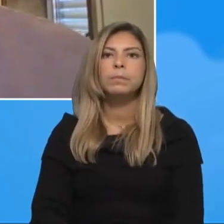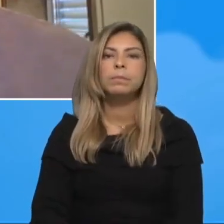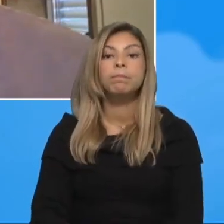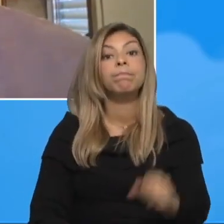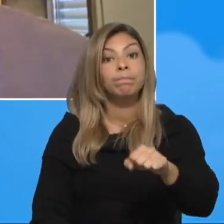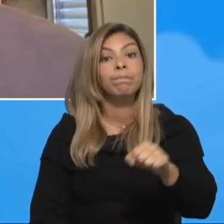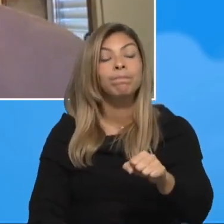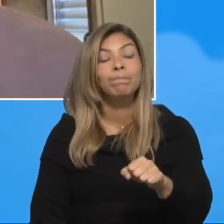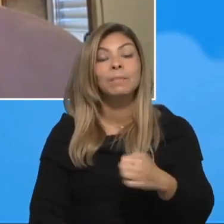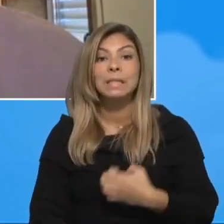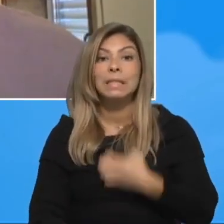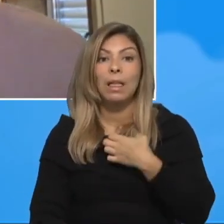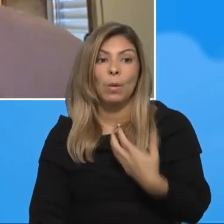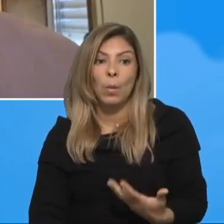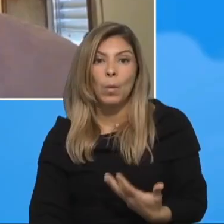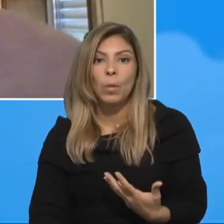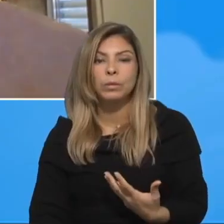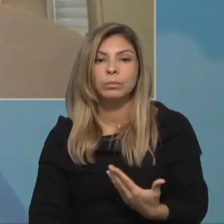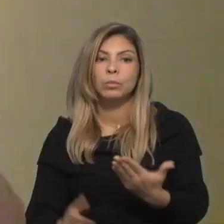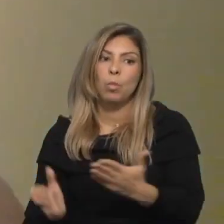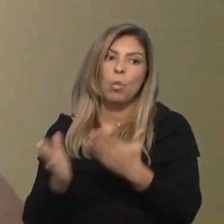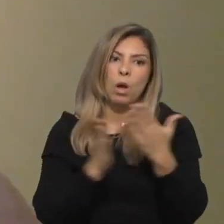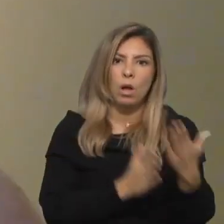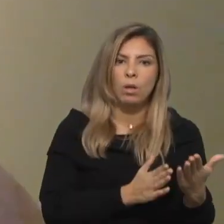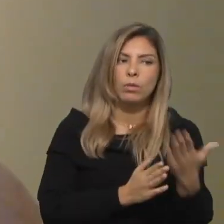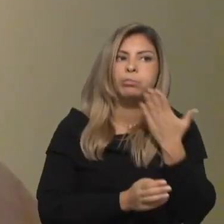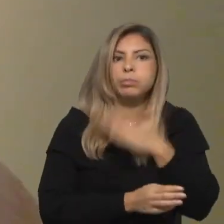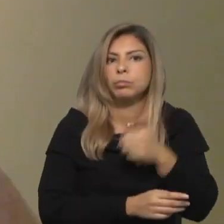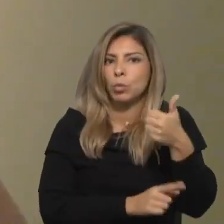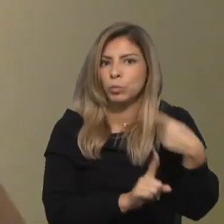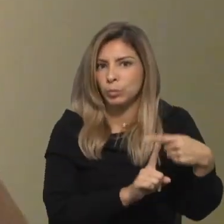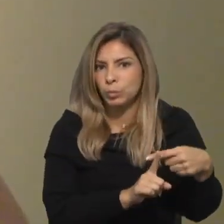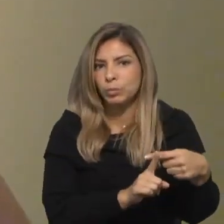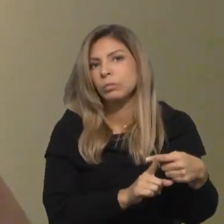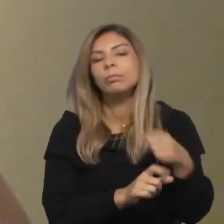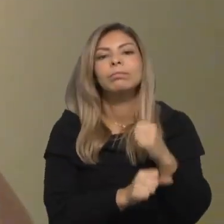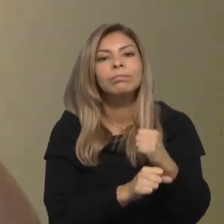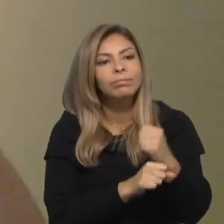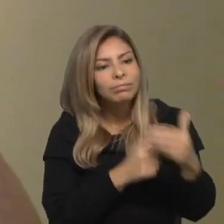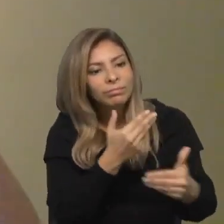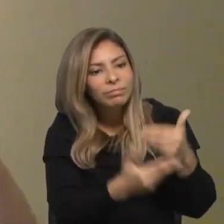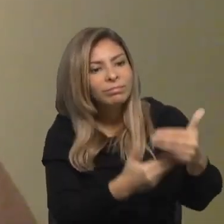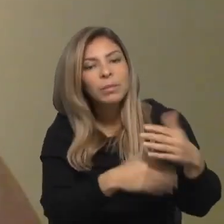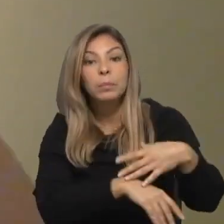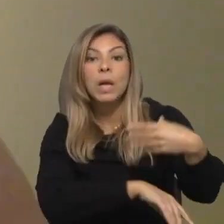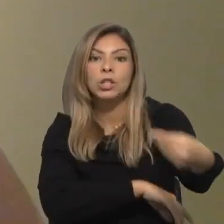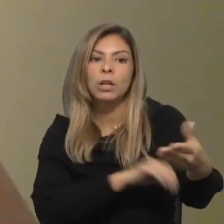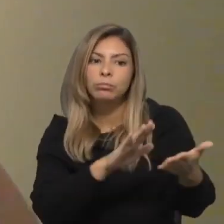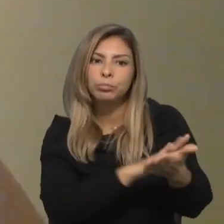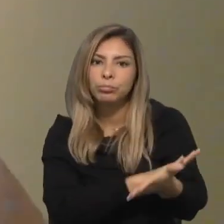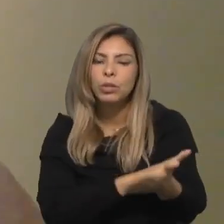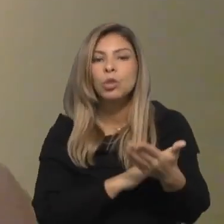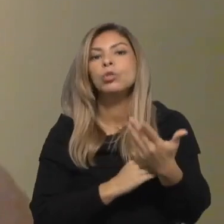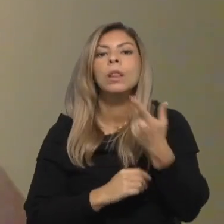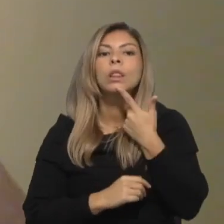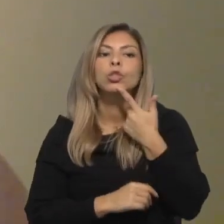Sim, nós sentimos que agora, por um lado ainda bem que se começa a trabalhar cada vez mais tarde, que é a situação de há mais jovens que